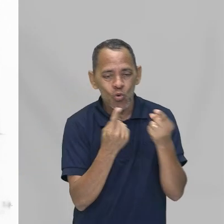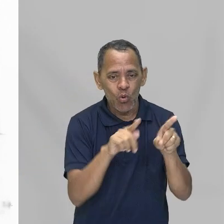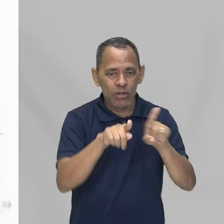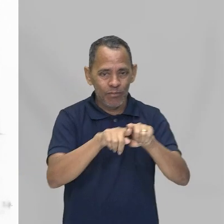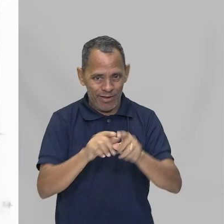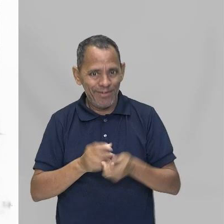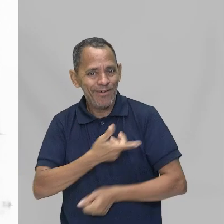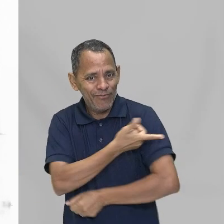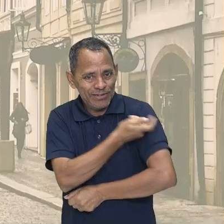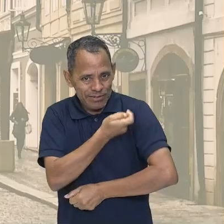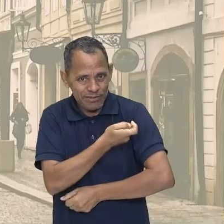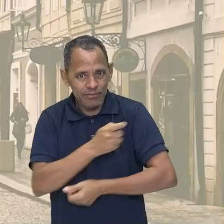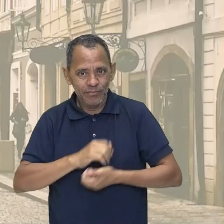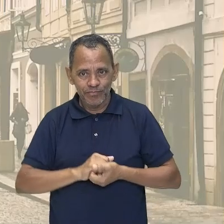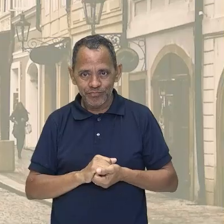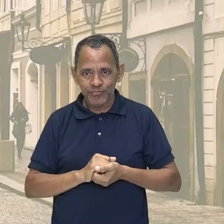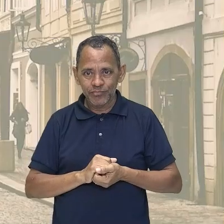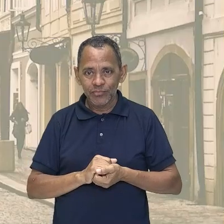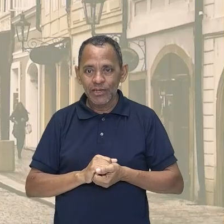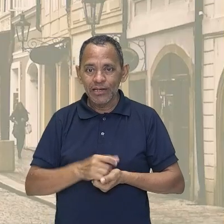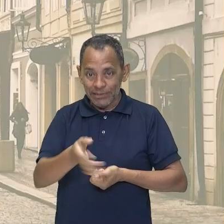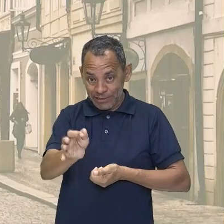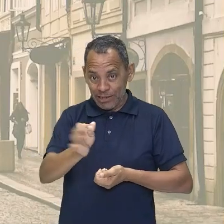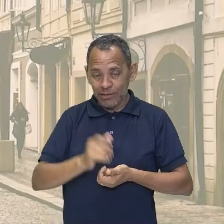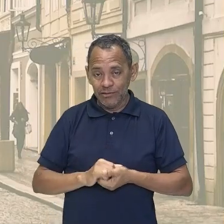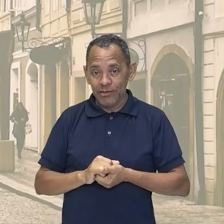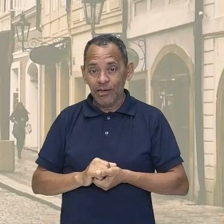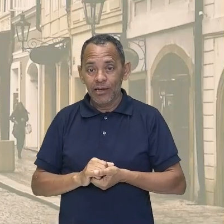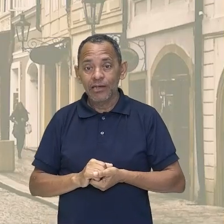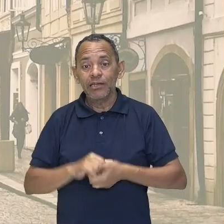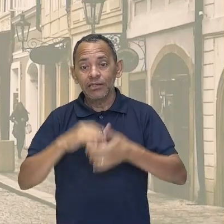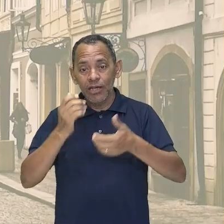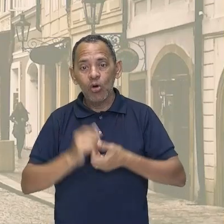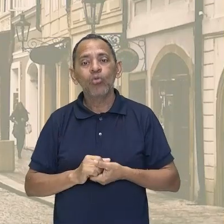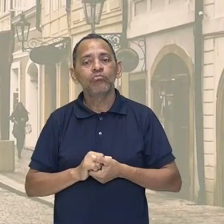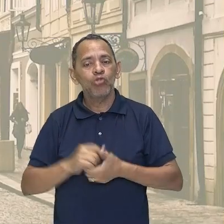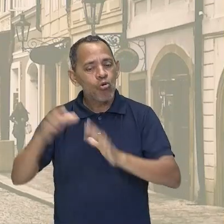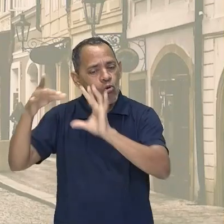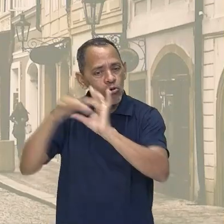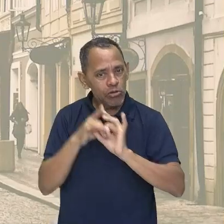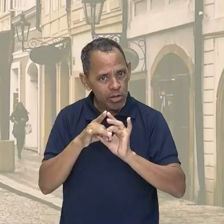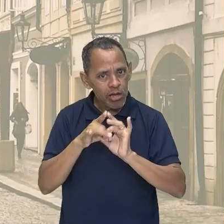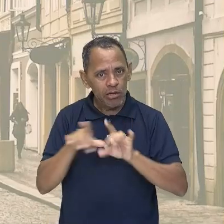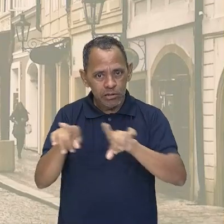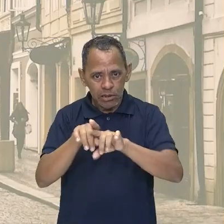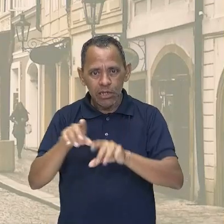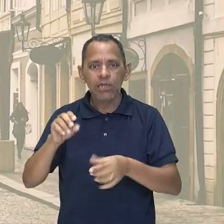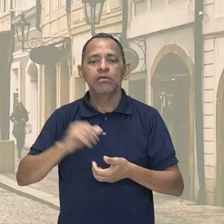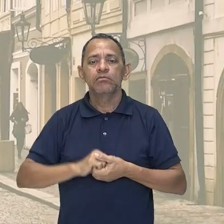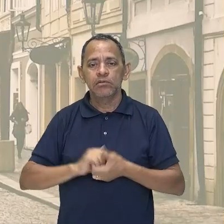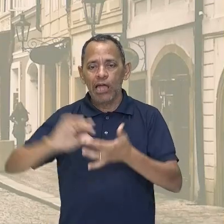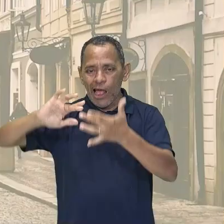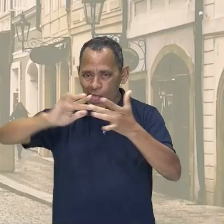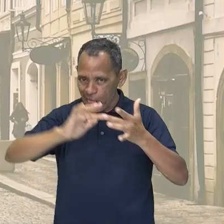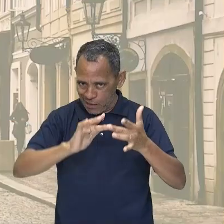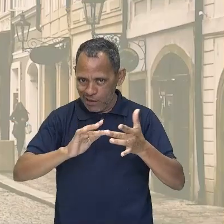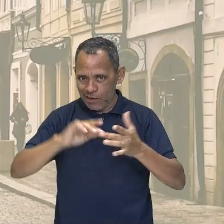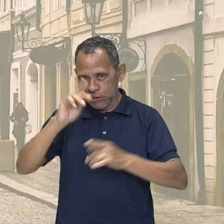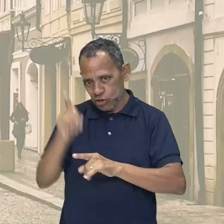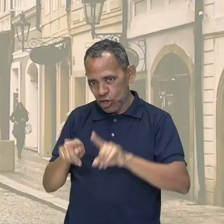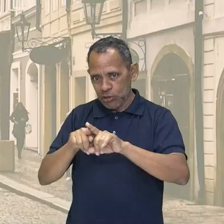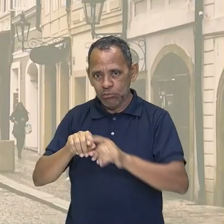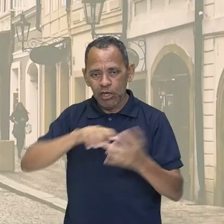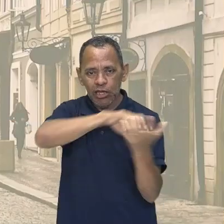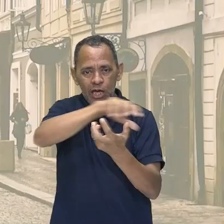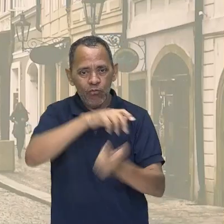aplicação dessa vacinação. Certo, queridos? Então, este é o contexto histórico para a revolta da vacina que